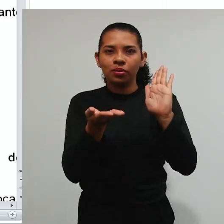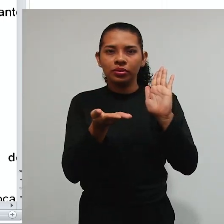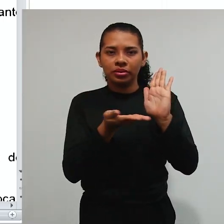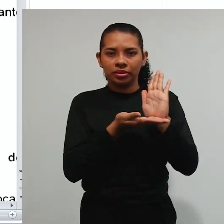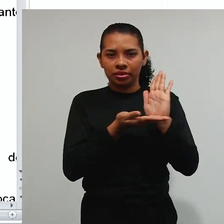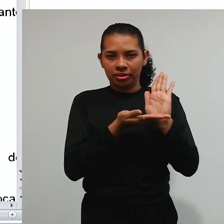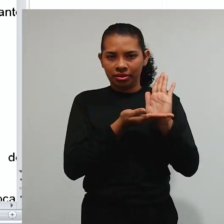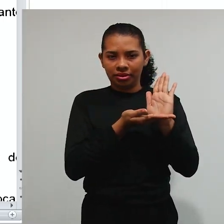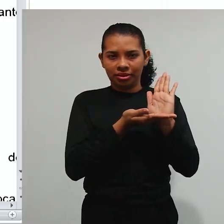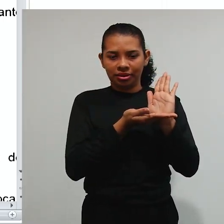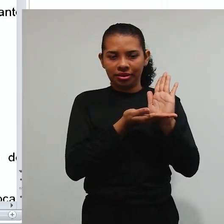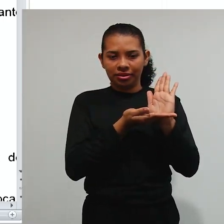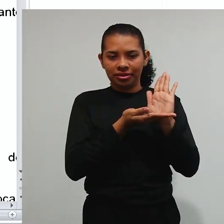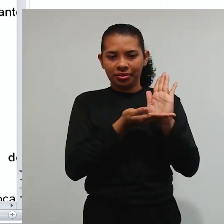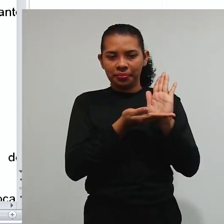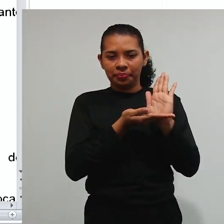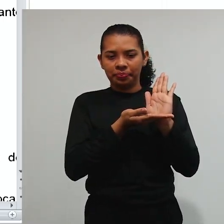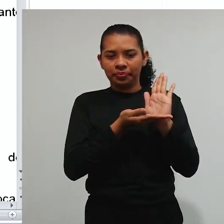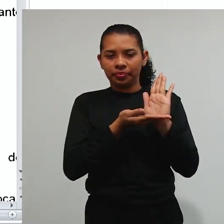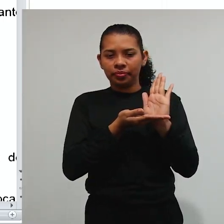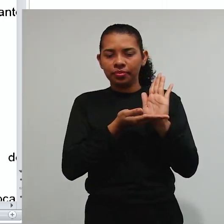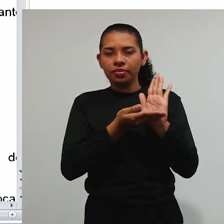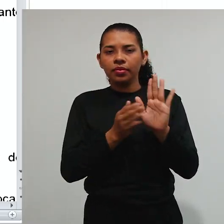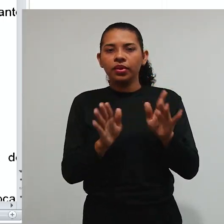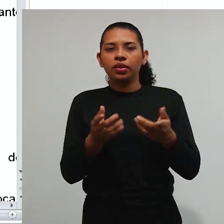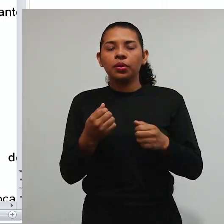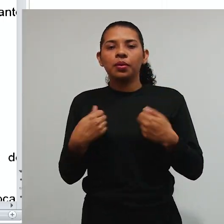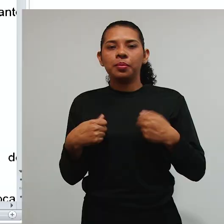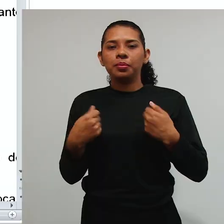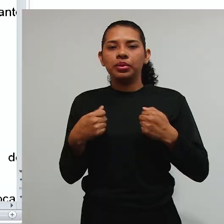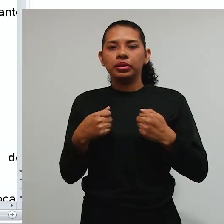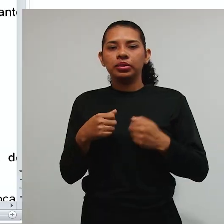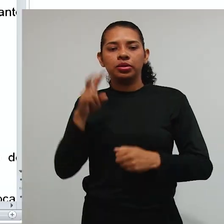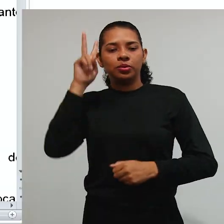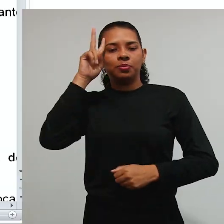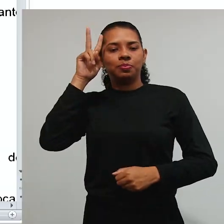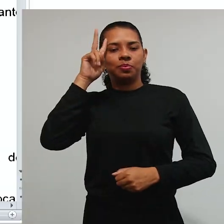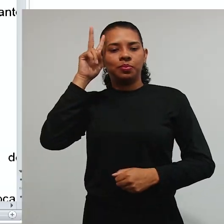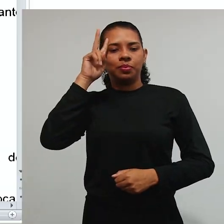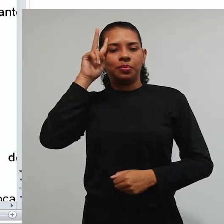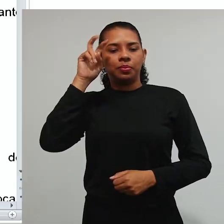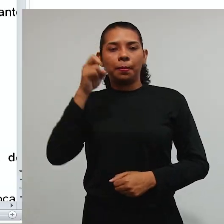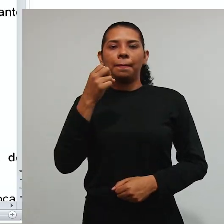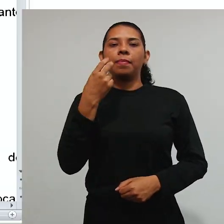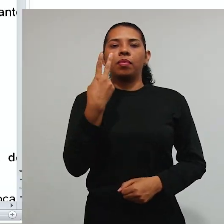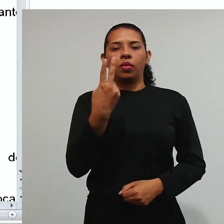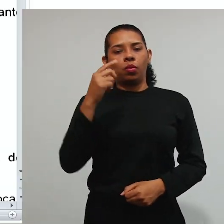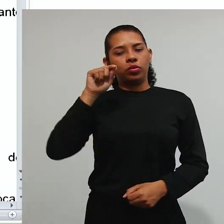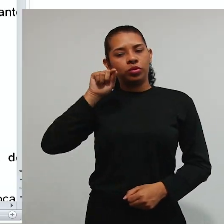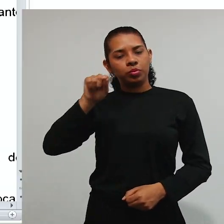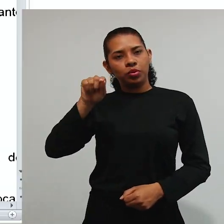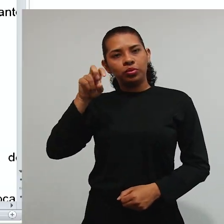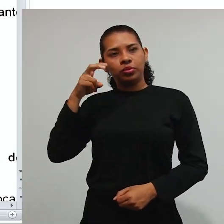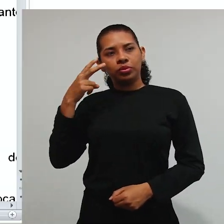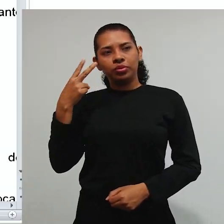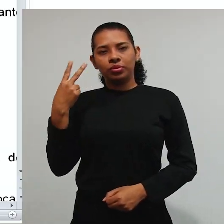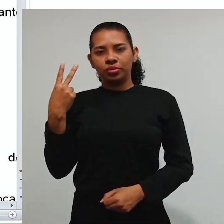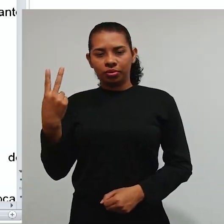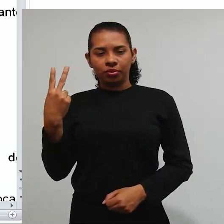primeira seção. Né? Qual que é? Então, eu sigo a mesma lógica, ó. Então, aqui seria